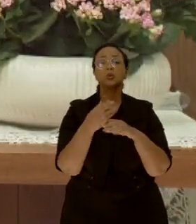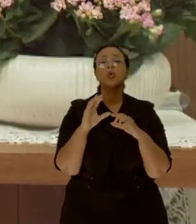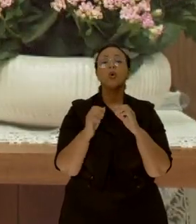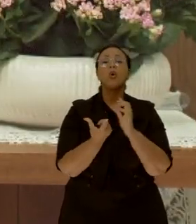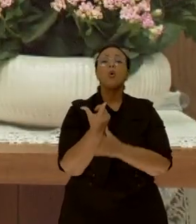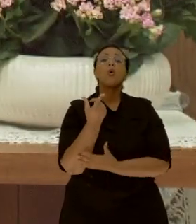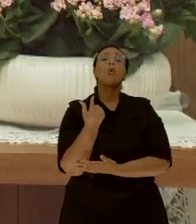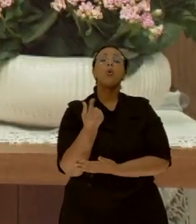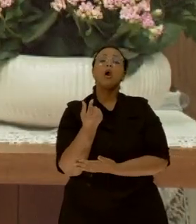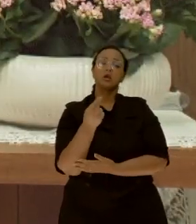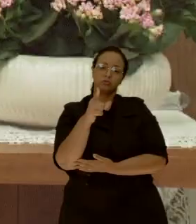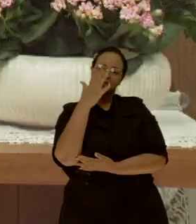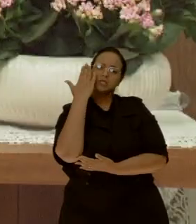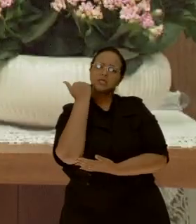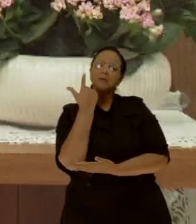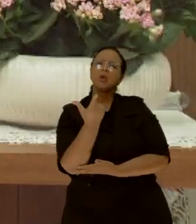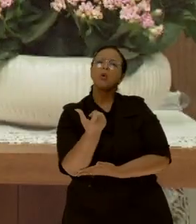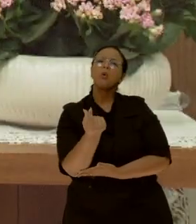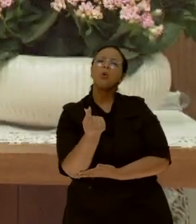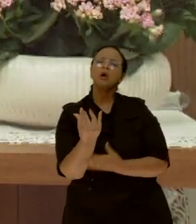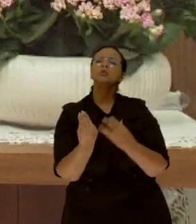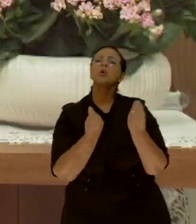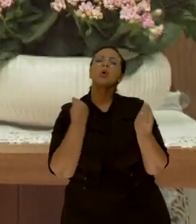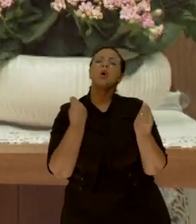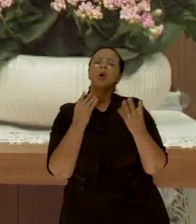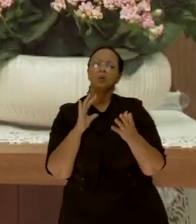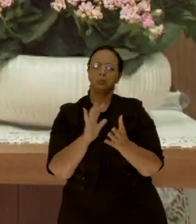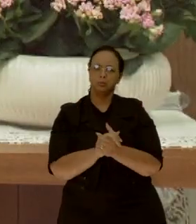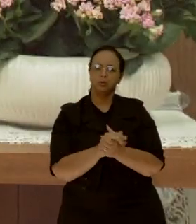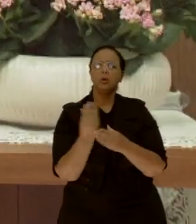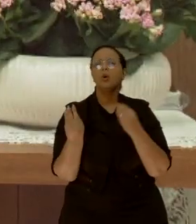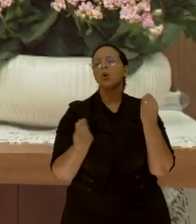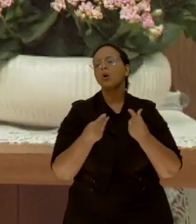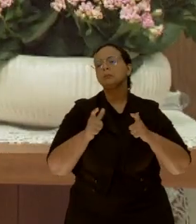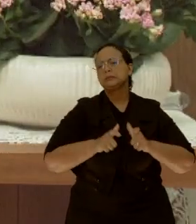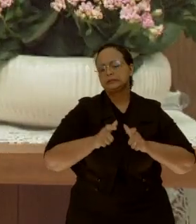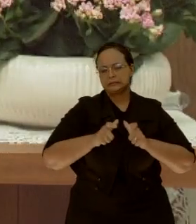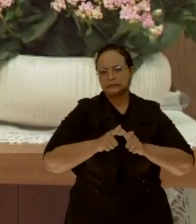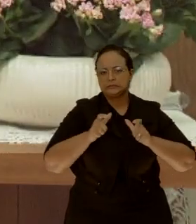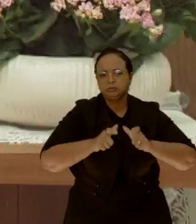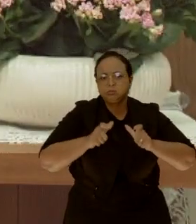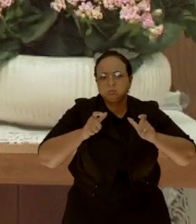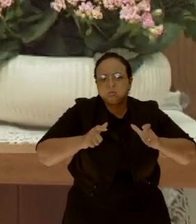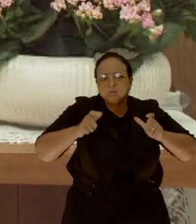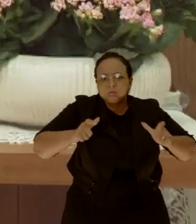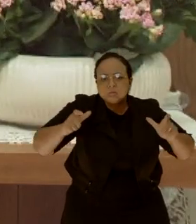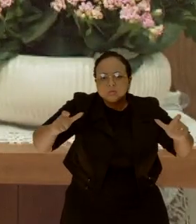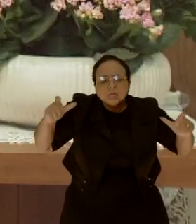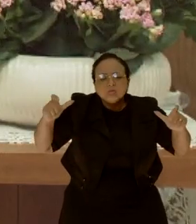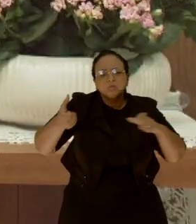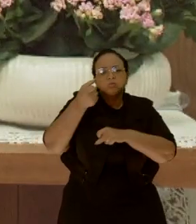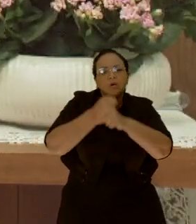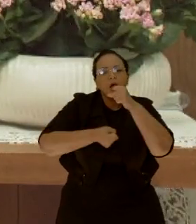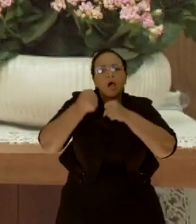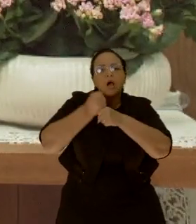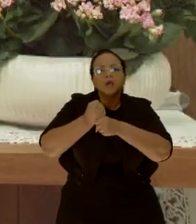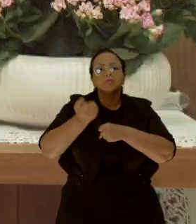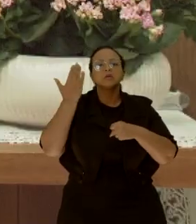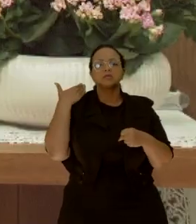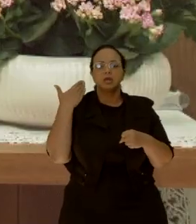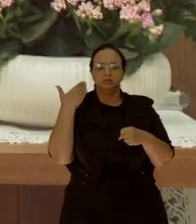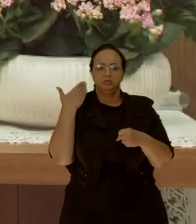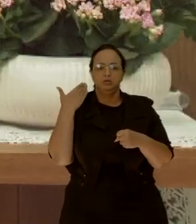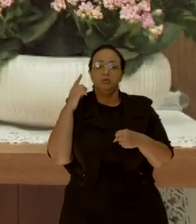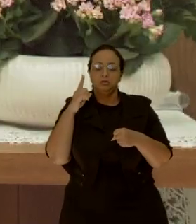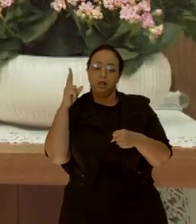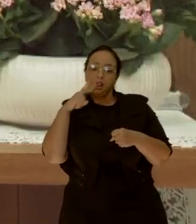foi a proporção de crescimento nossa do ano passado? Mas foi